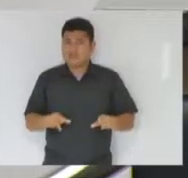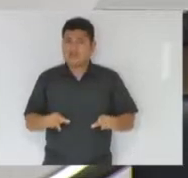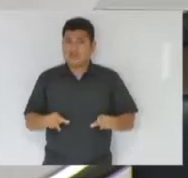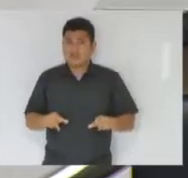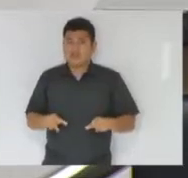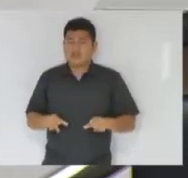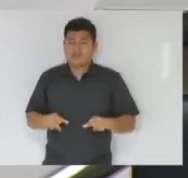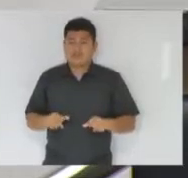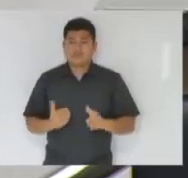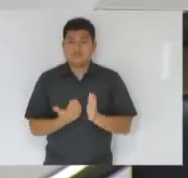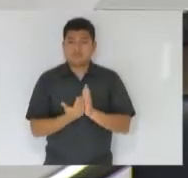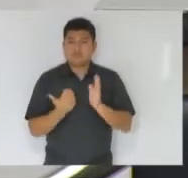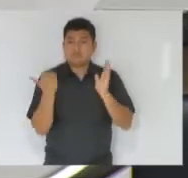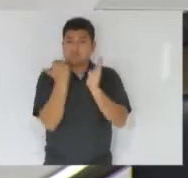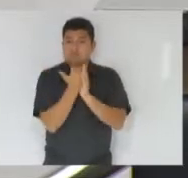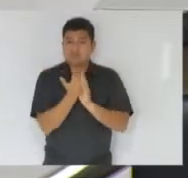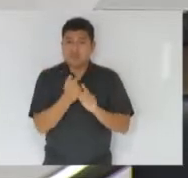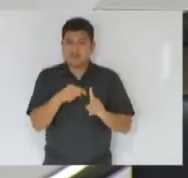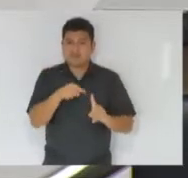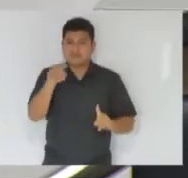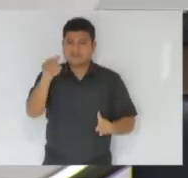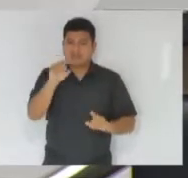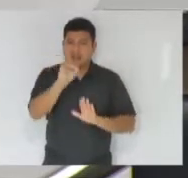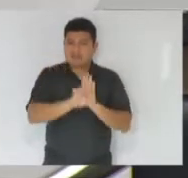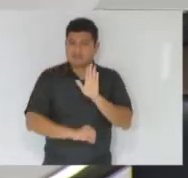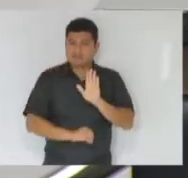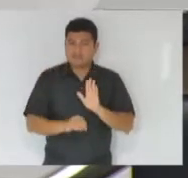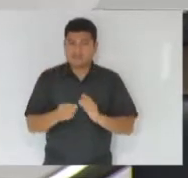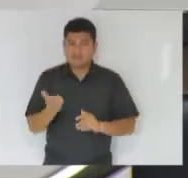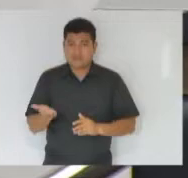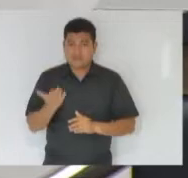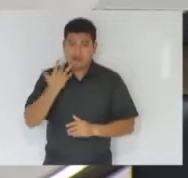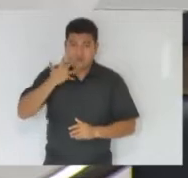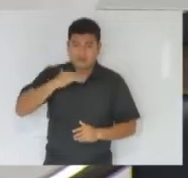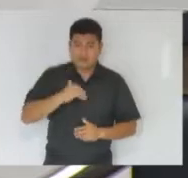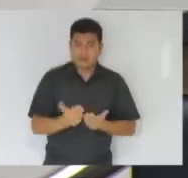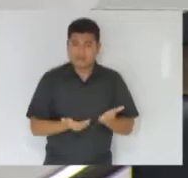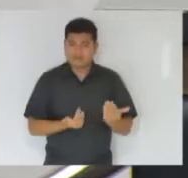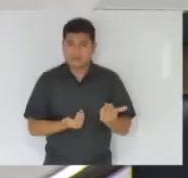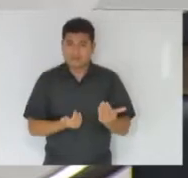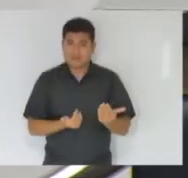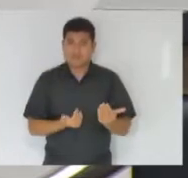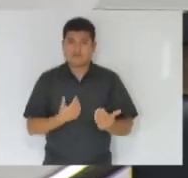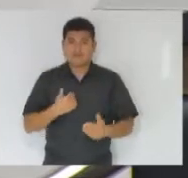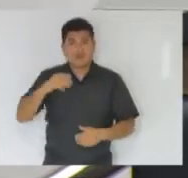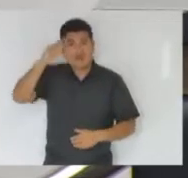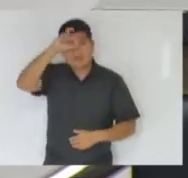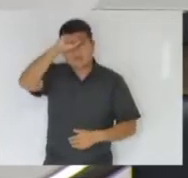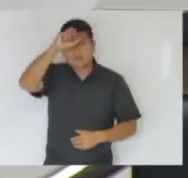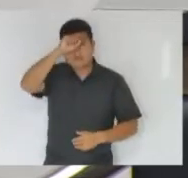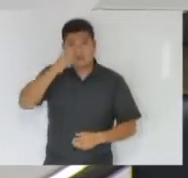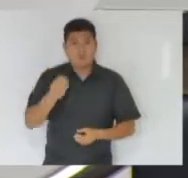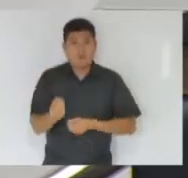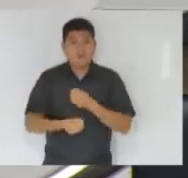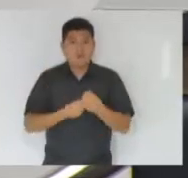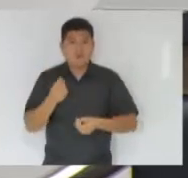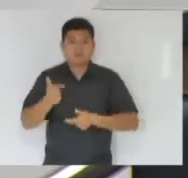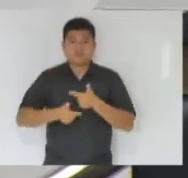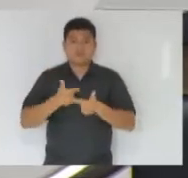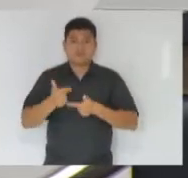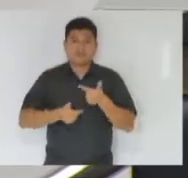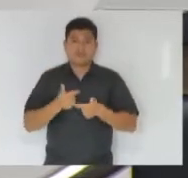dados oficiais. E foi muito importante para que as crianças, para esses jovens, aprendessem como trabalhar e ser um